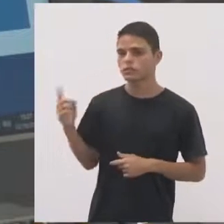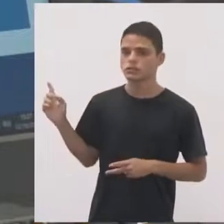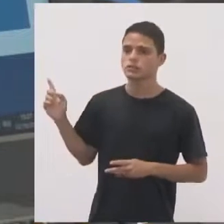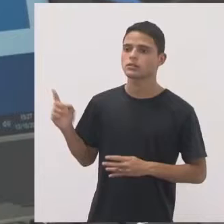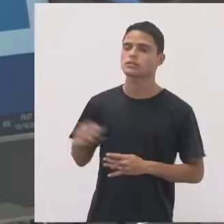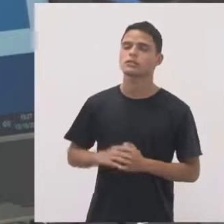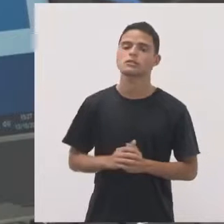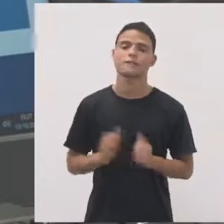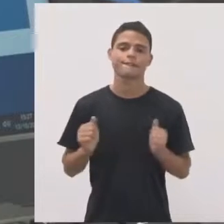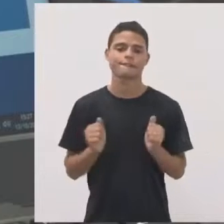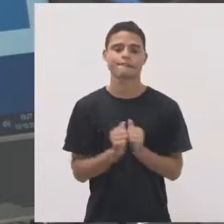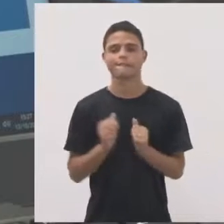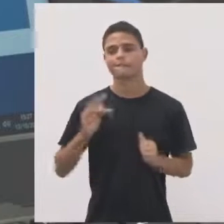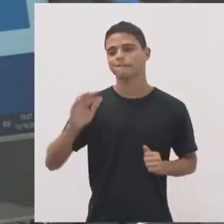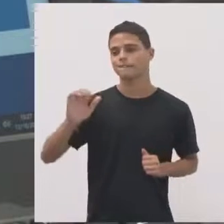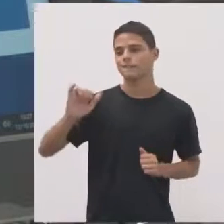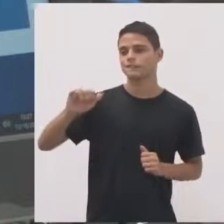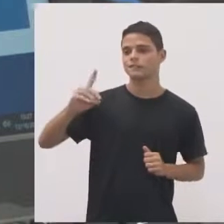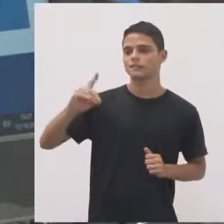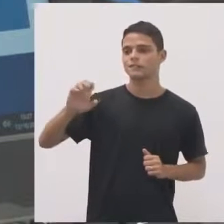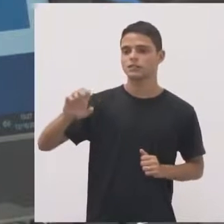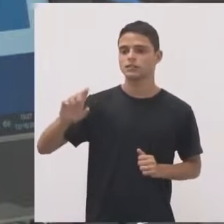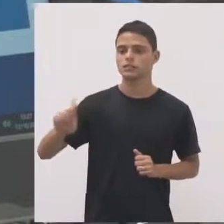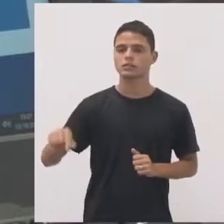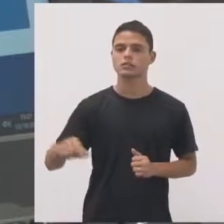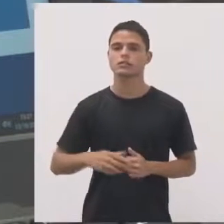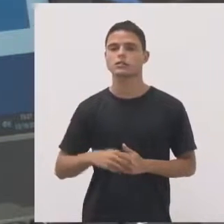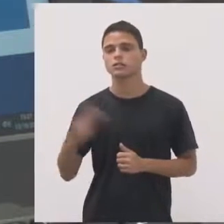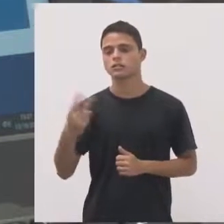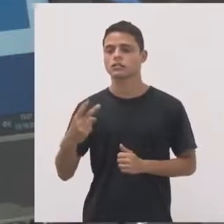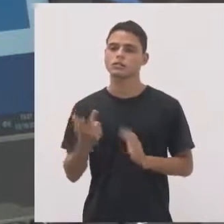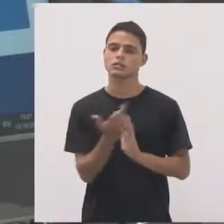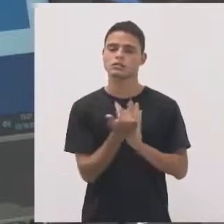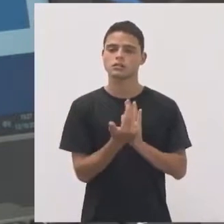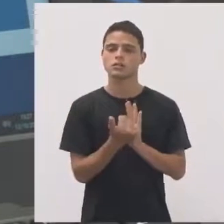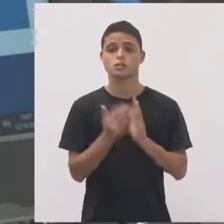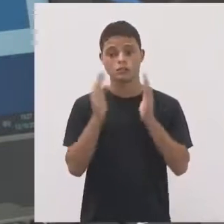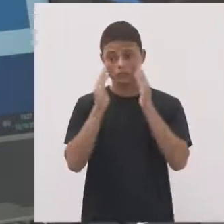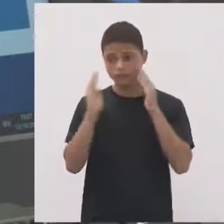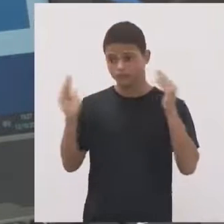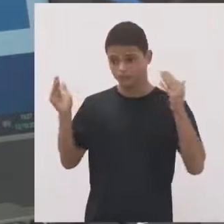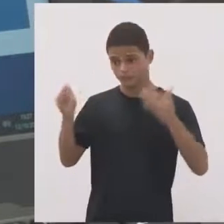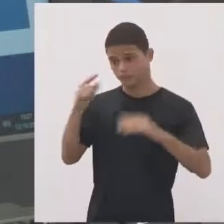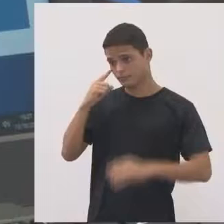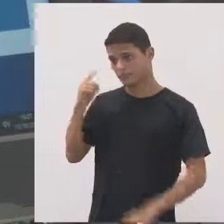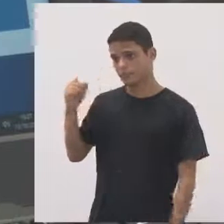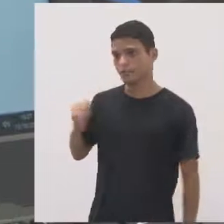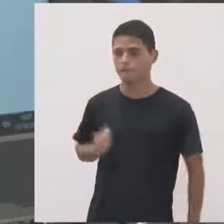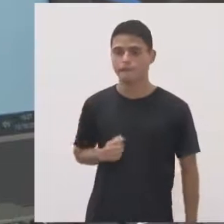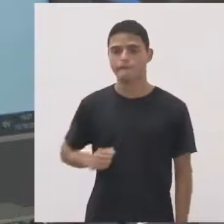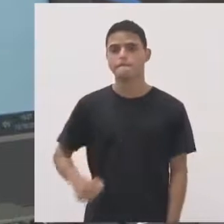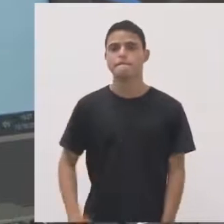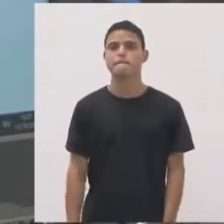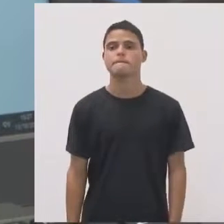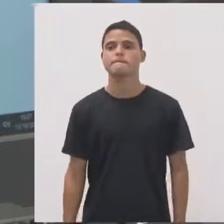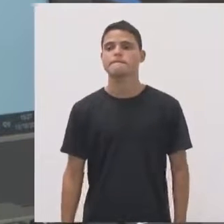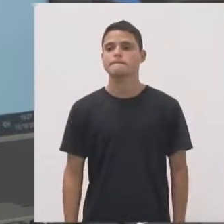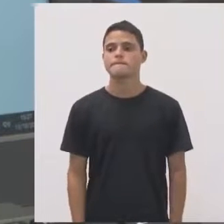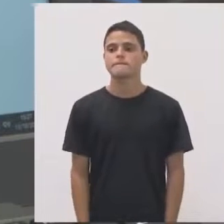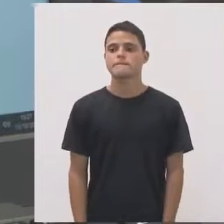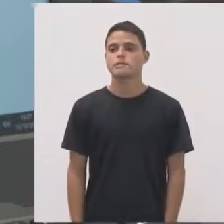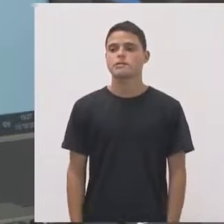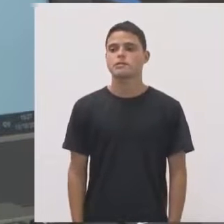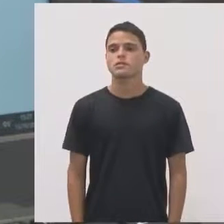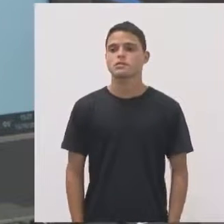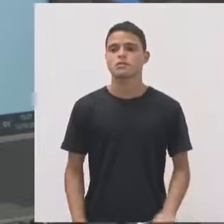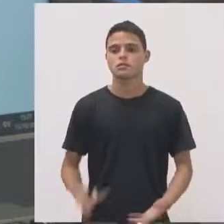com a FDE, né? O CEDUC fez com a FDE. 2 imagens, mas vamos focar nisso daqui rapidamente. Então aqui é o